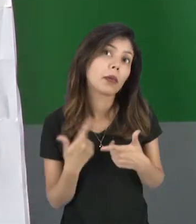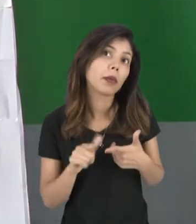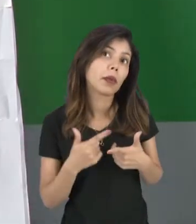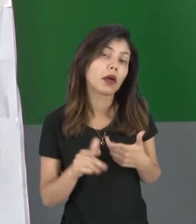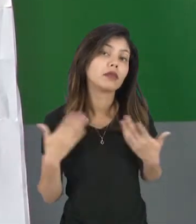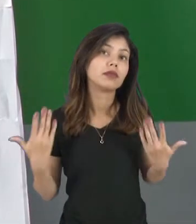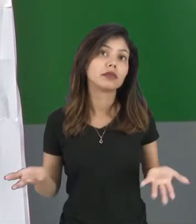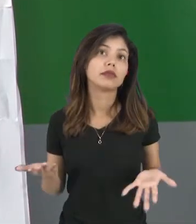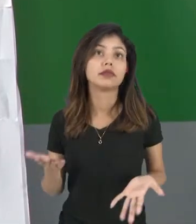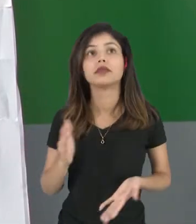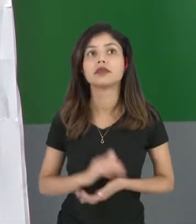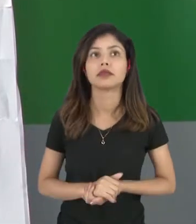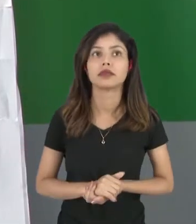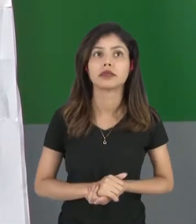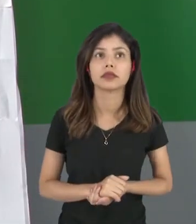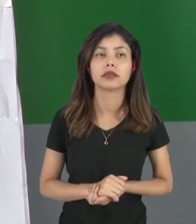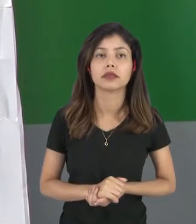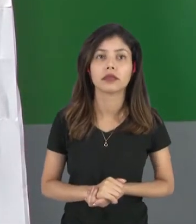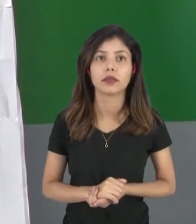pelo autor?